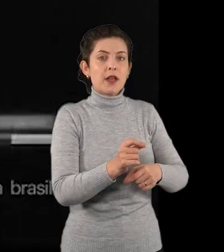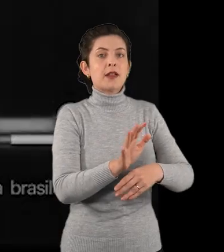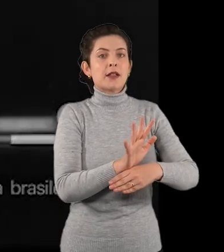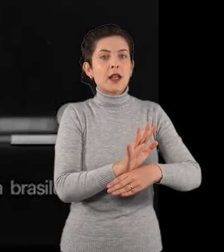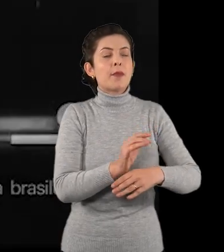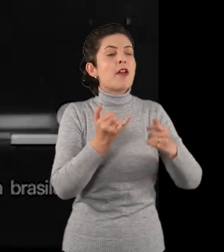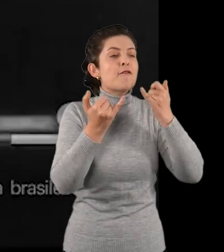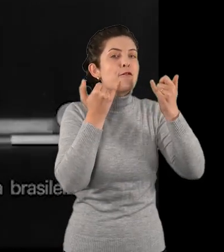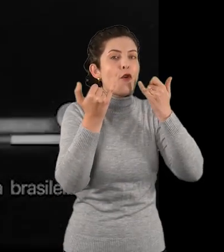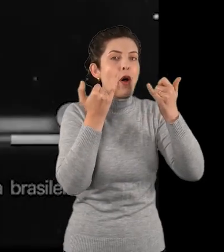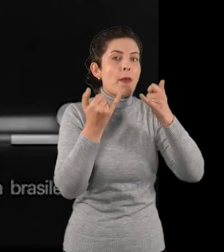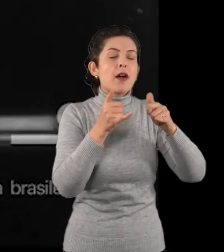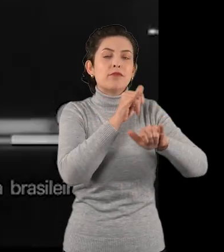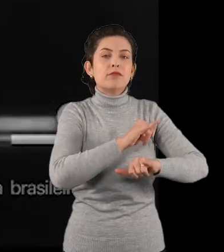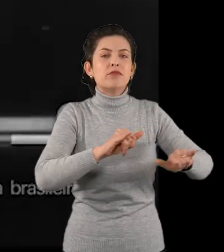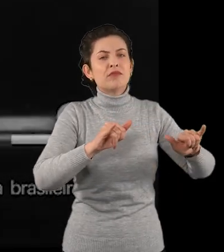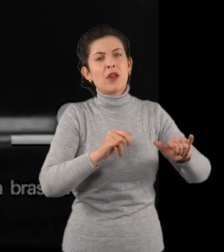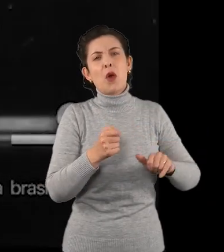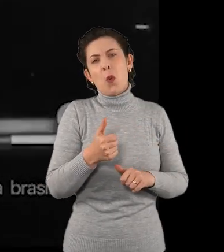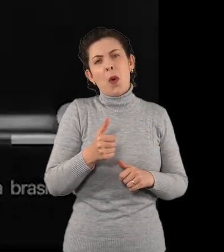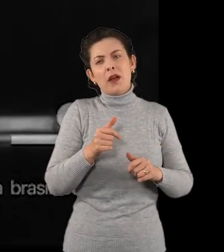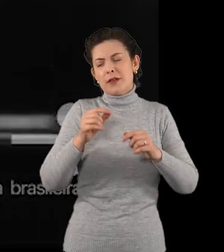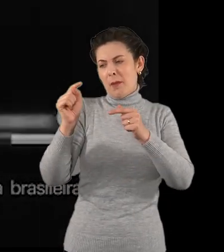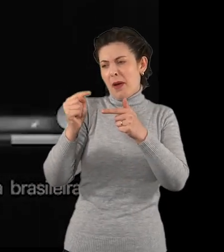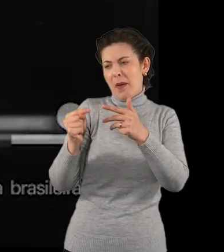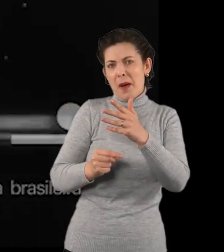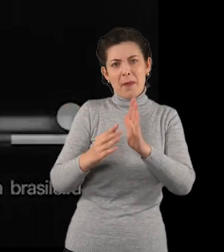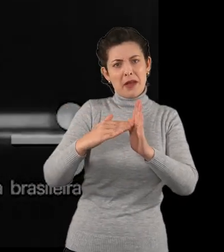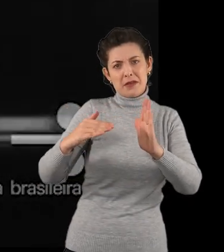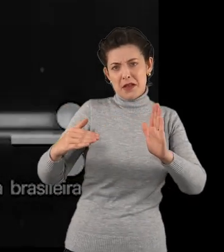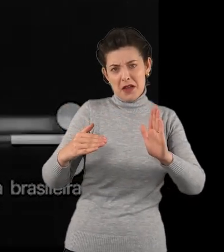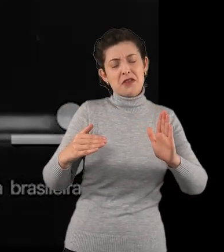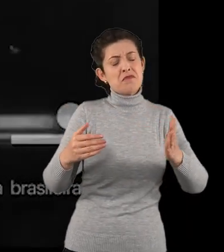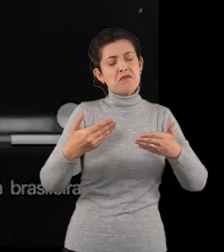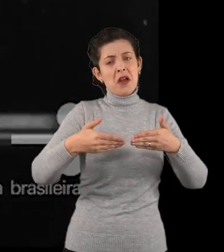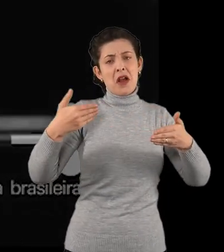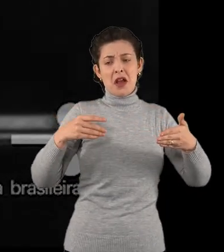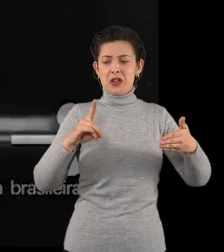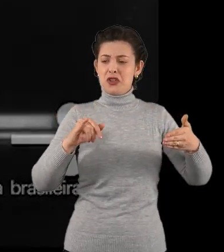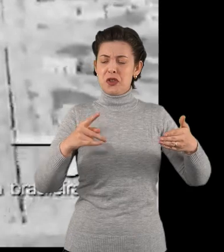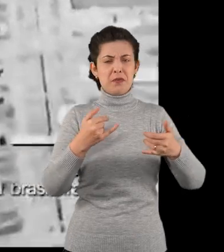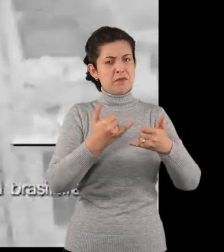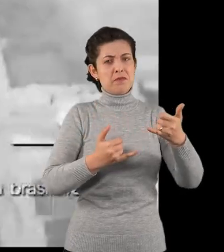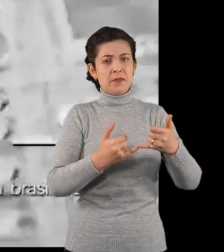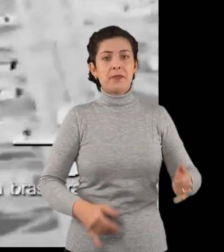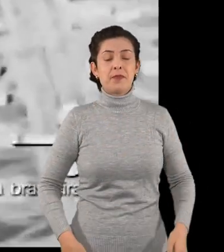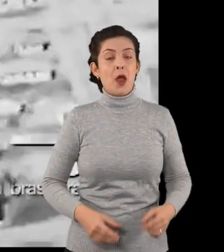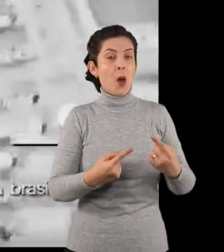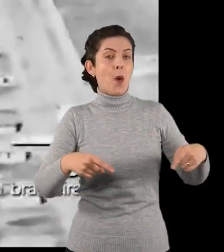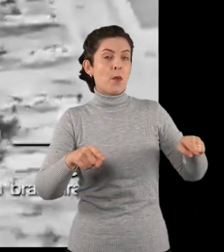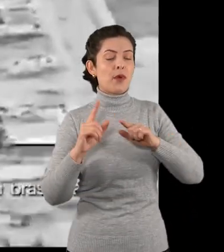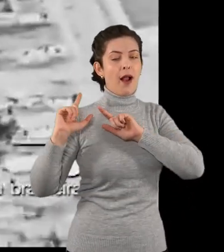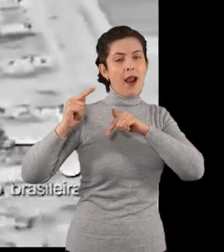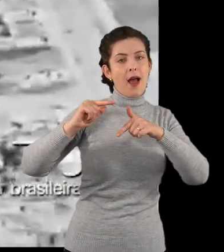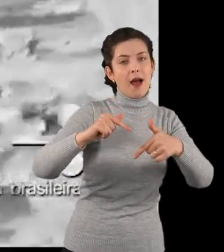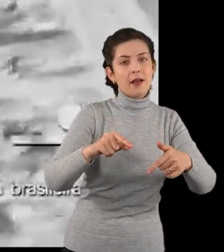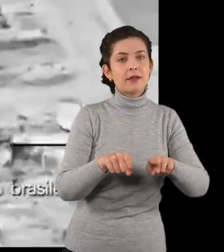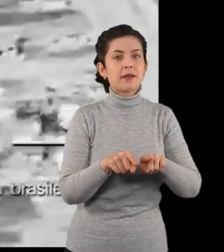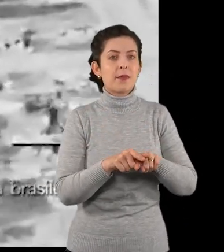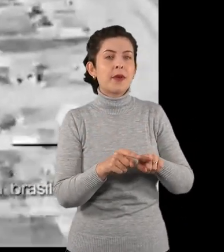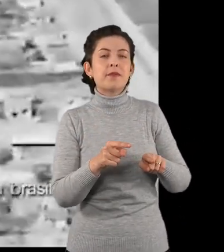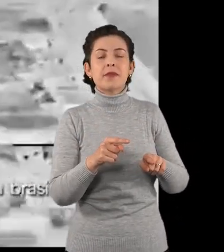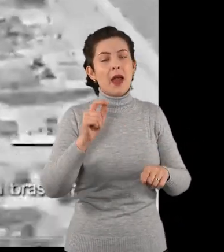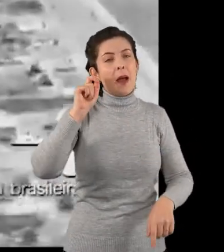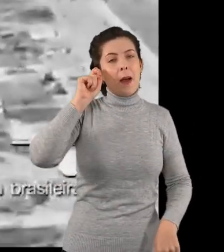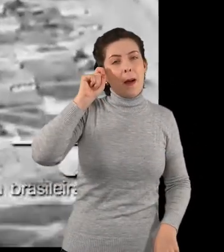Cinejornal Informativo. De certa maneira, ele tinha quase todos os elementos estéticos do material produzido pelo DIP, o uso de músicas clássicas